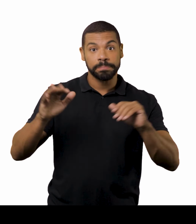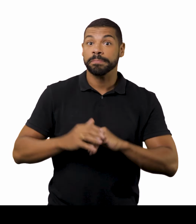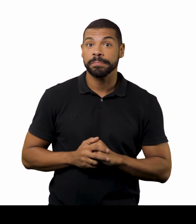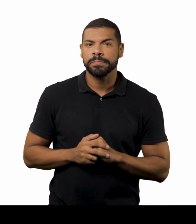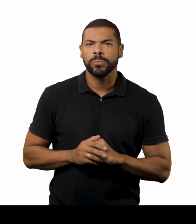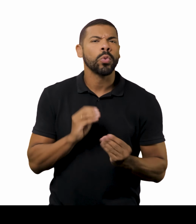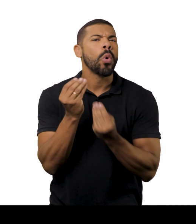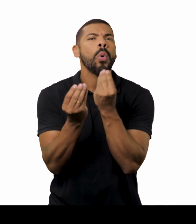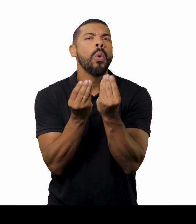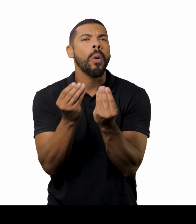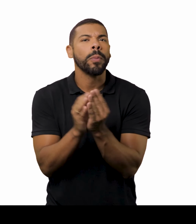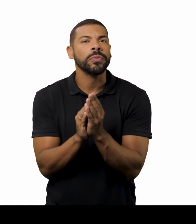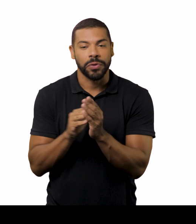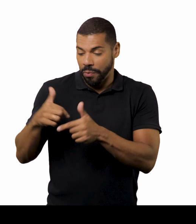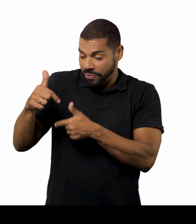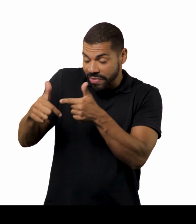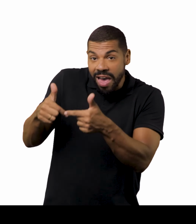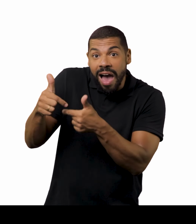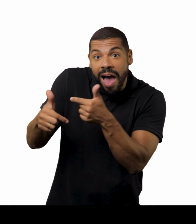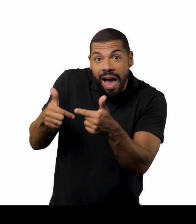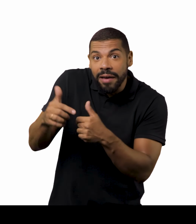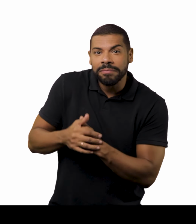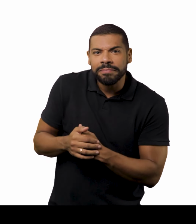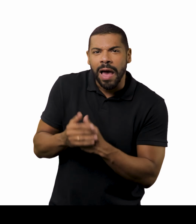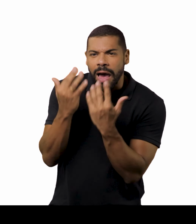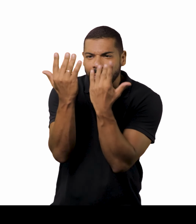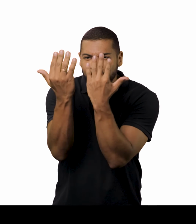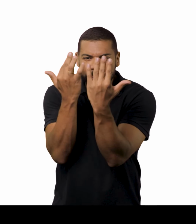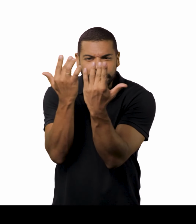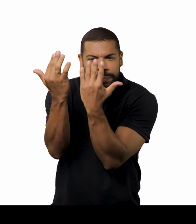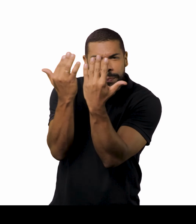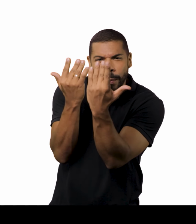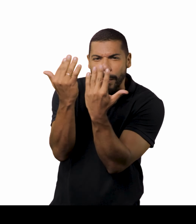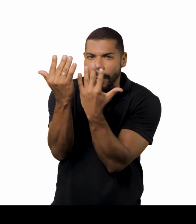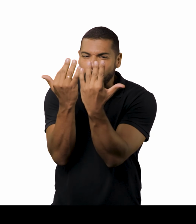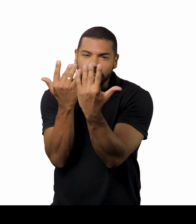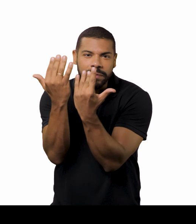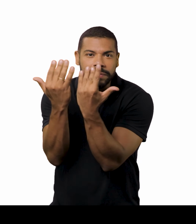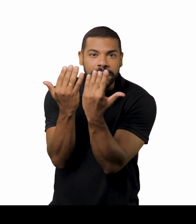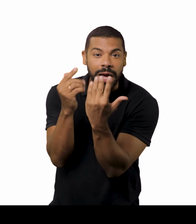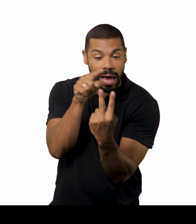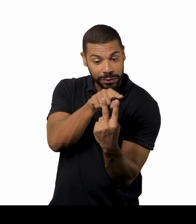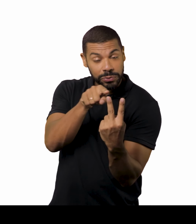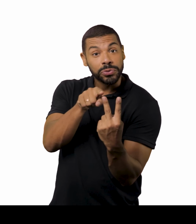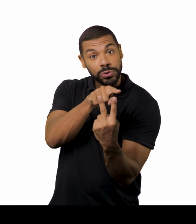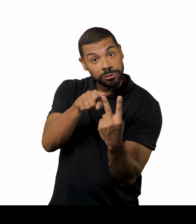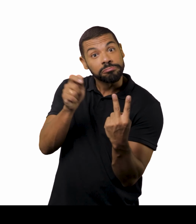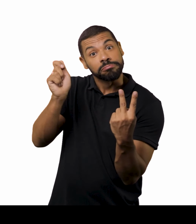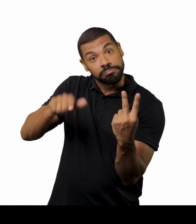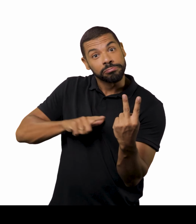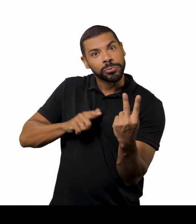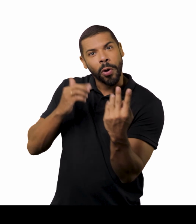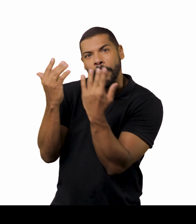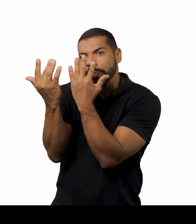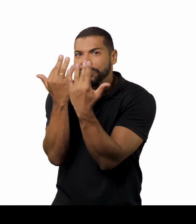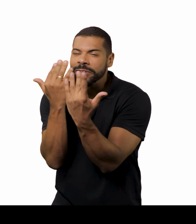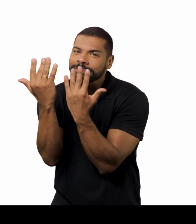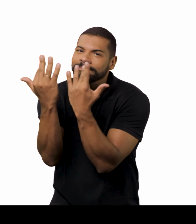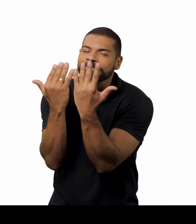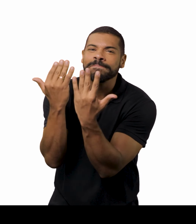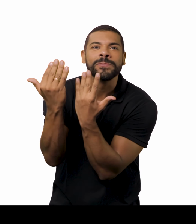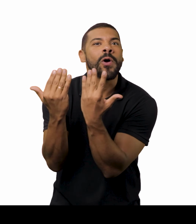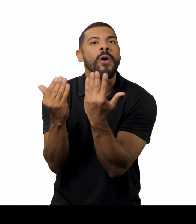trabalho evoluiu pela sonoridade do trabalho dela, realmente. A transparência que hoje existe nas roupas que foram criadas, realmente